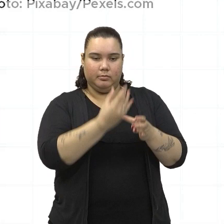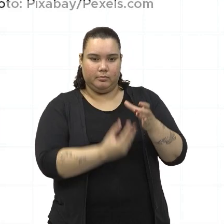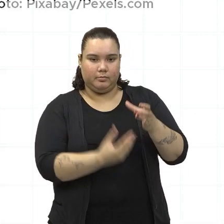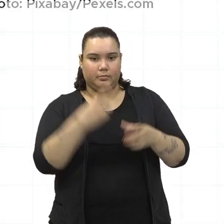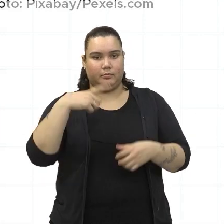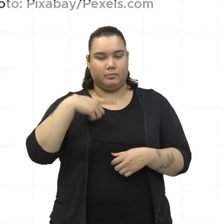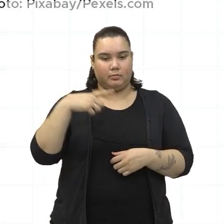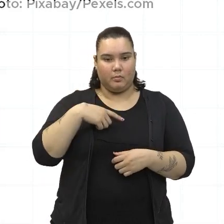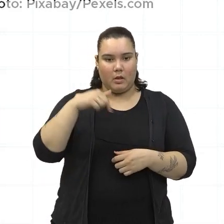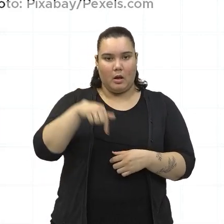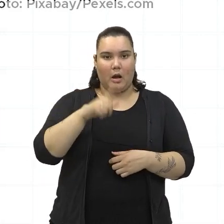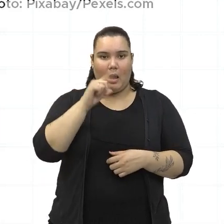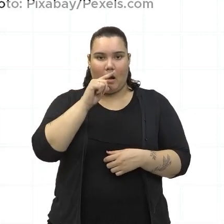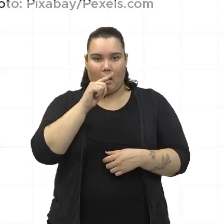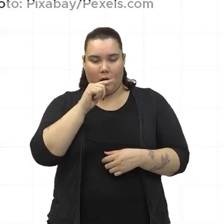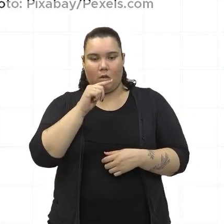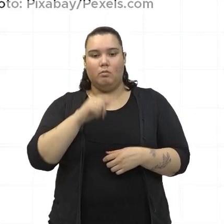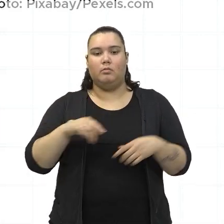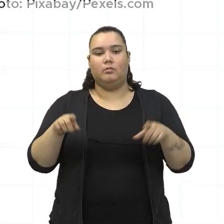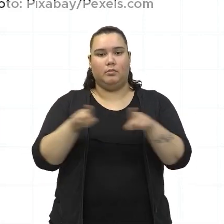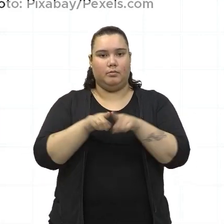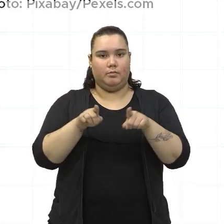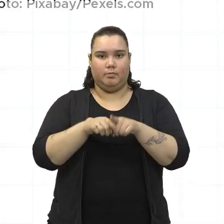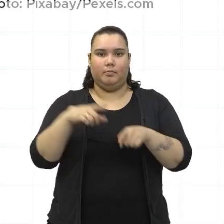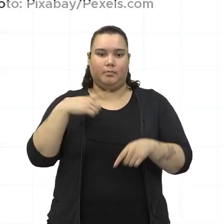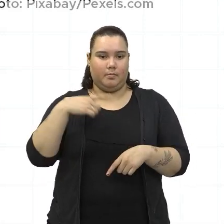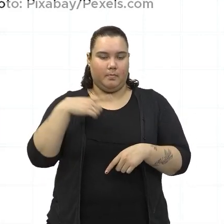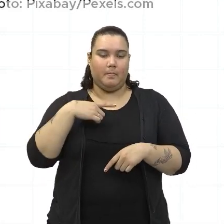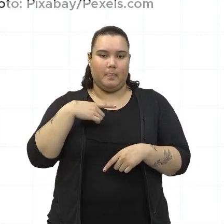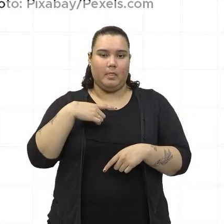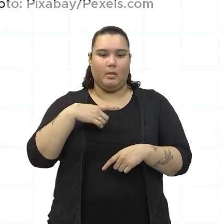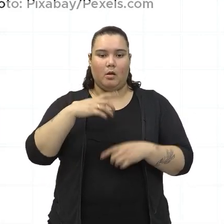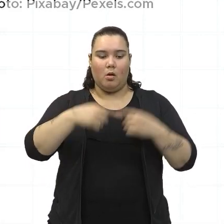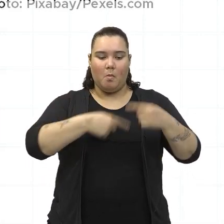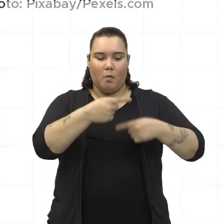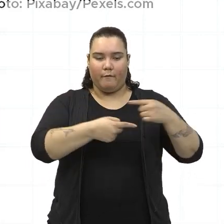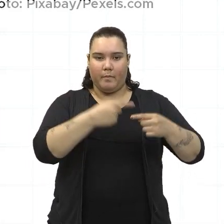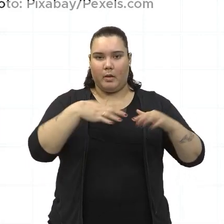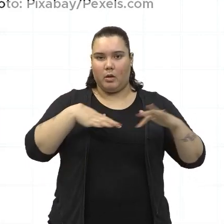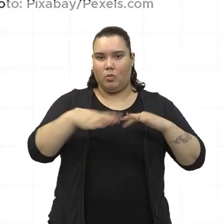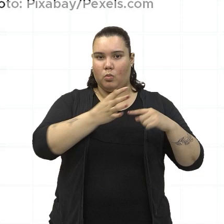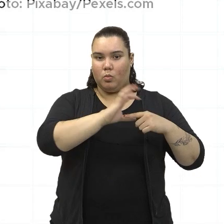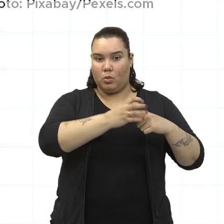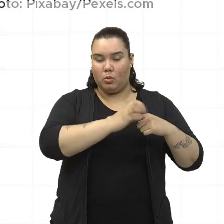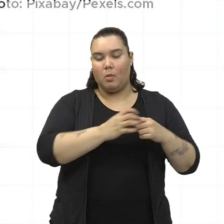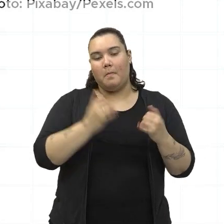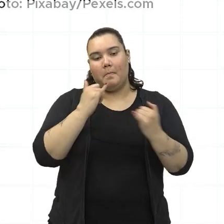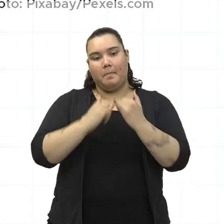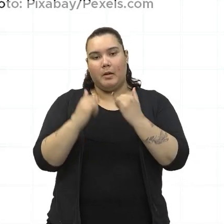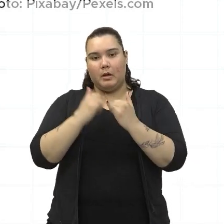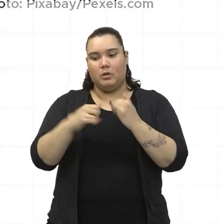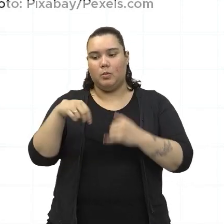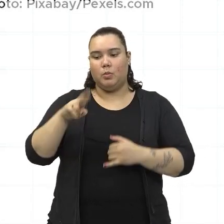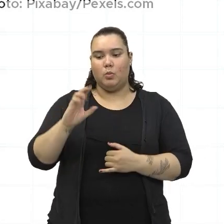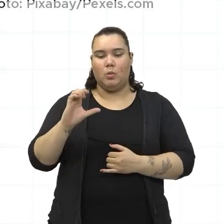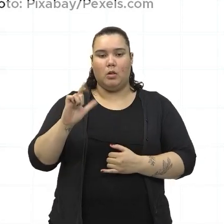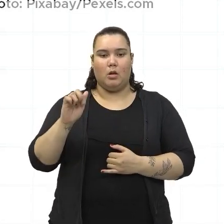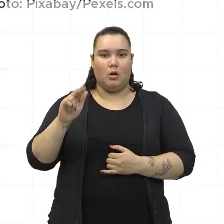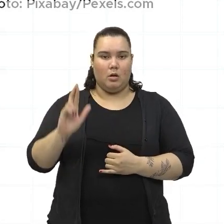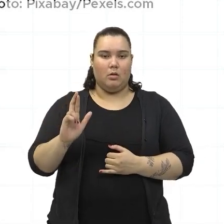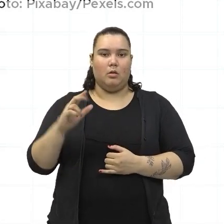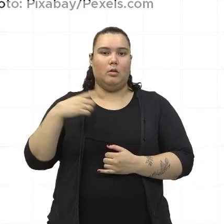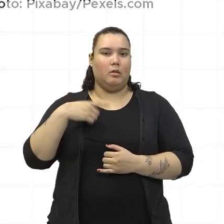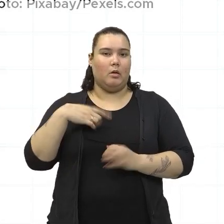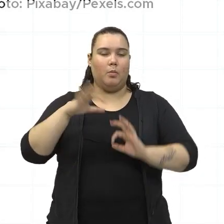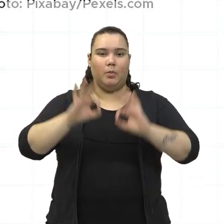acontecer o aquecimento da água, vai mover os geradores, né? Semelhante como acontece na usina nuclear, né? Tem todo